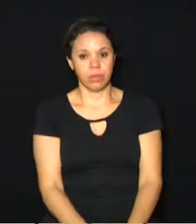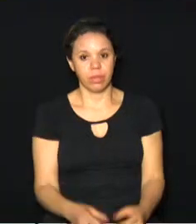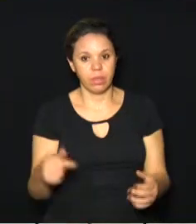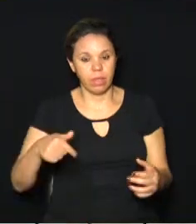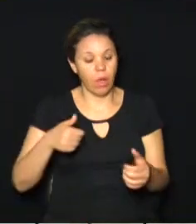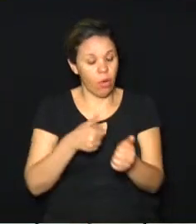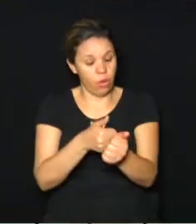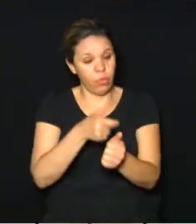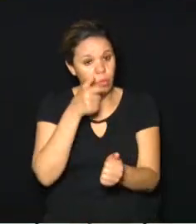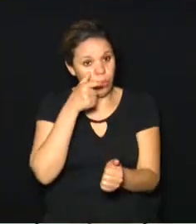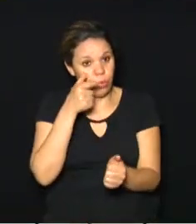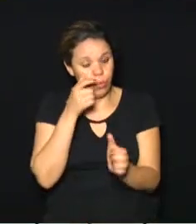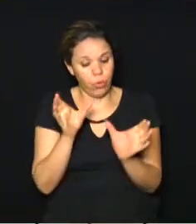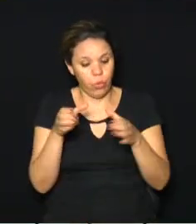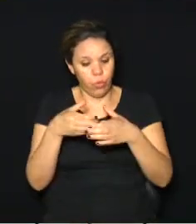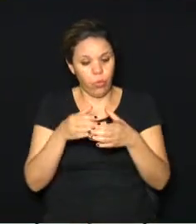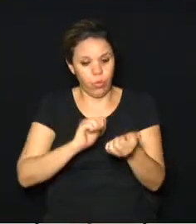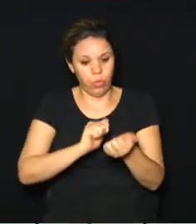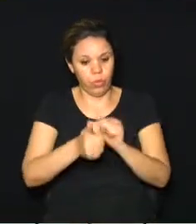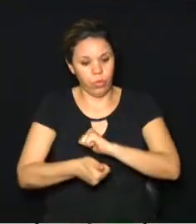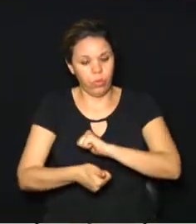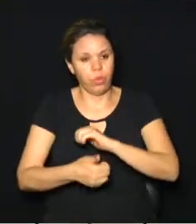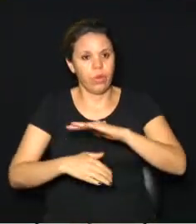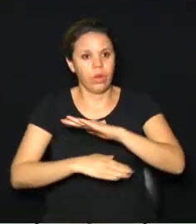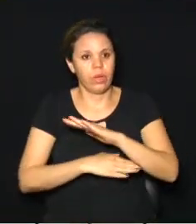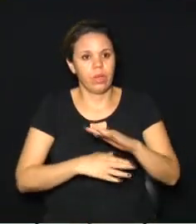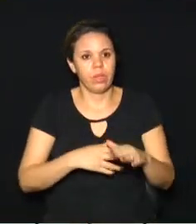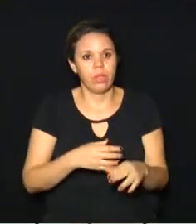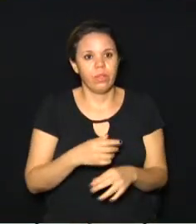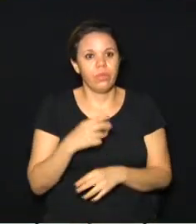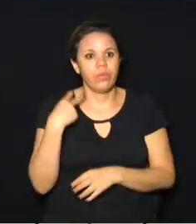a presidência do vereador Gustavo Peta. Acompanhe.